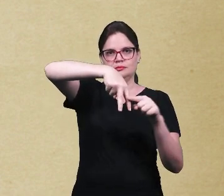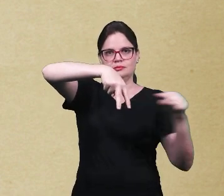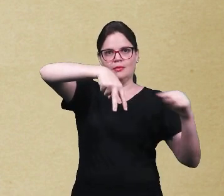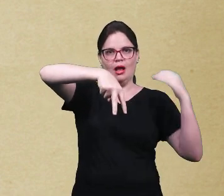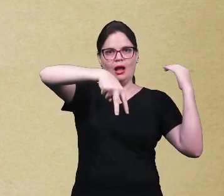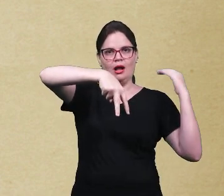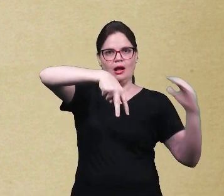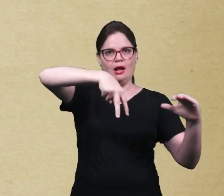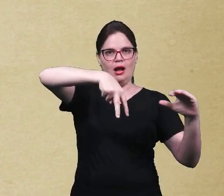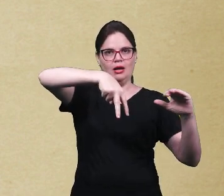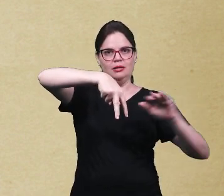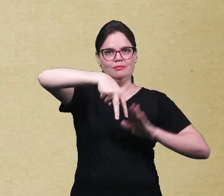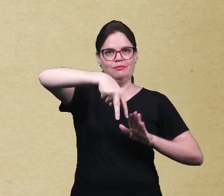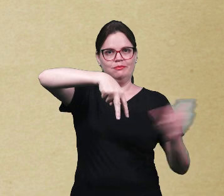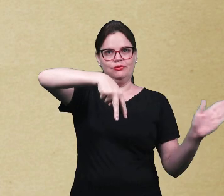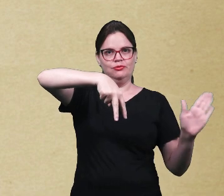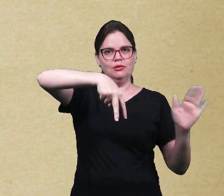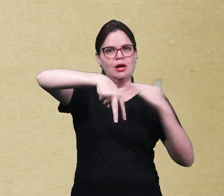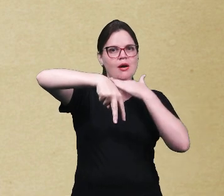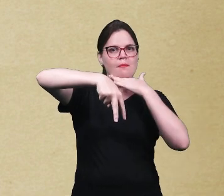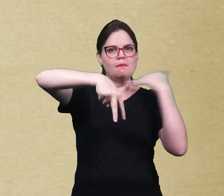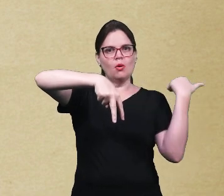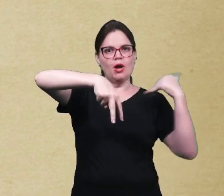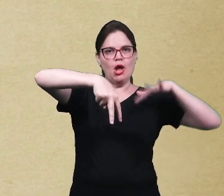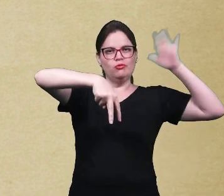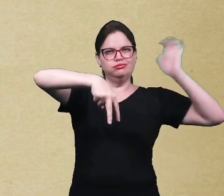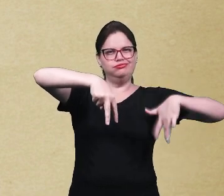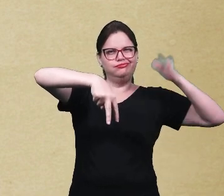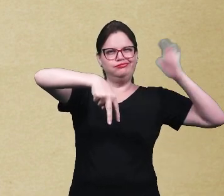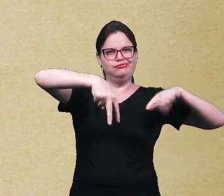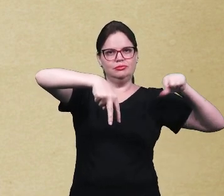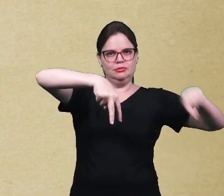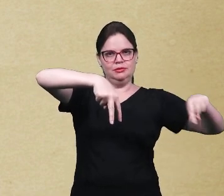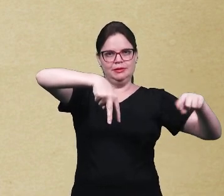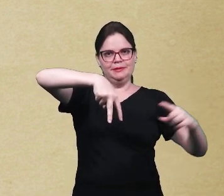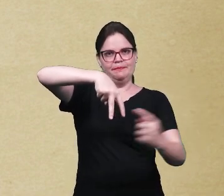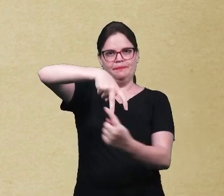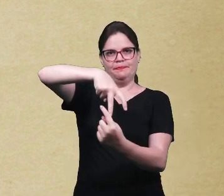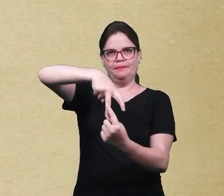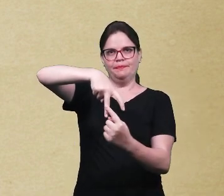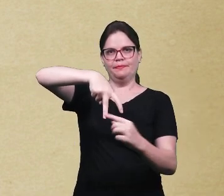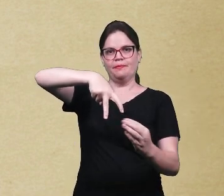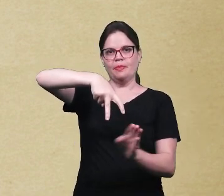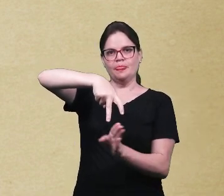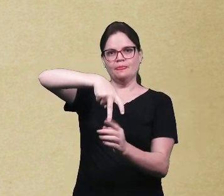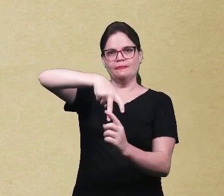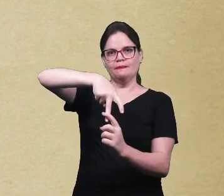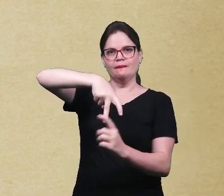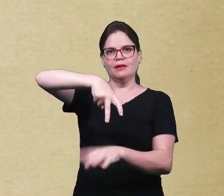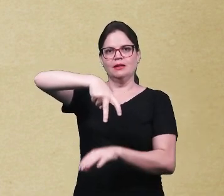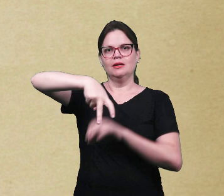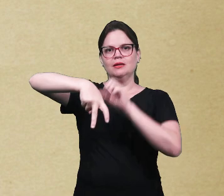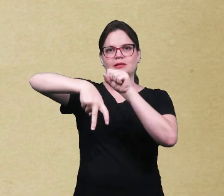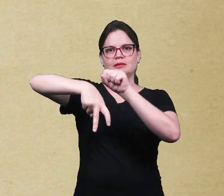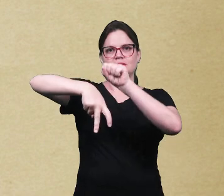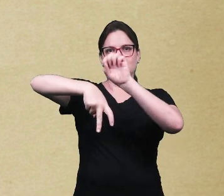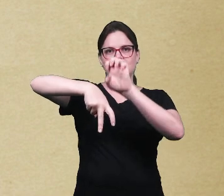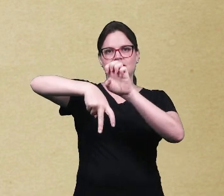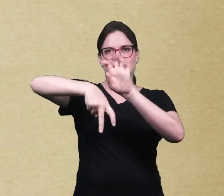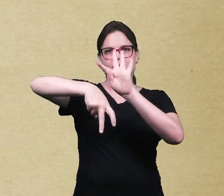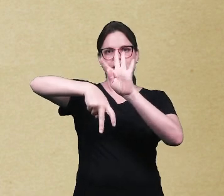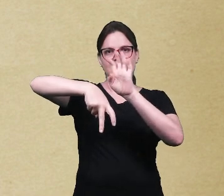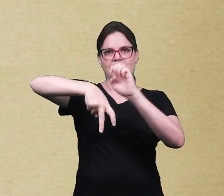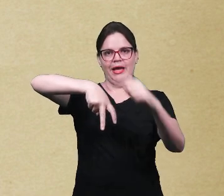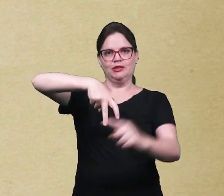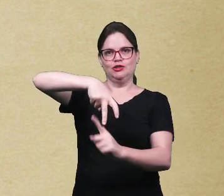dilúvio. Mas agora a gente vê, na sequência, a linhagem de Sete, a sua descendência, todos os seus